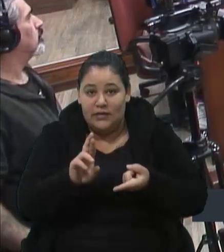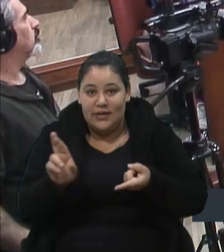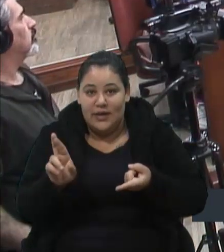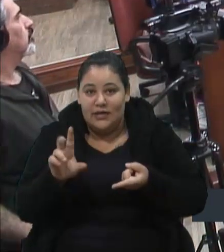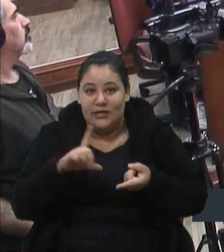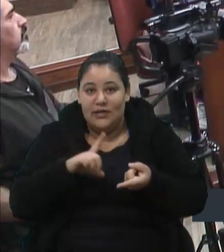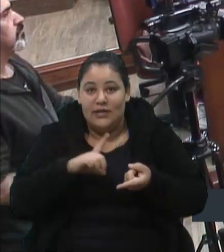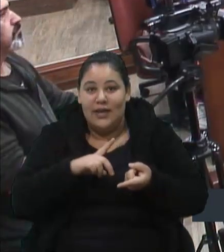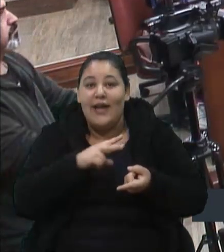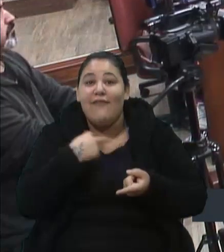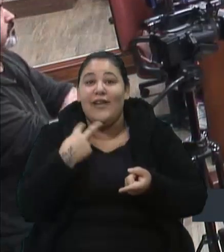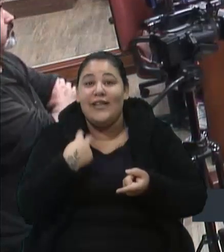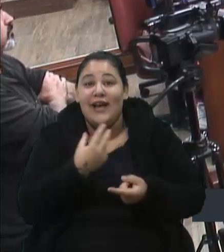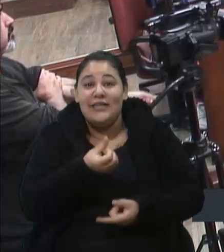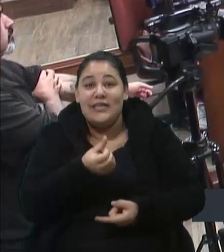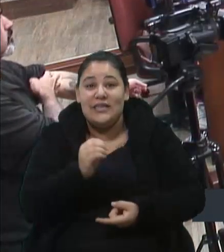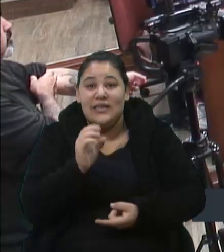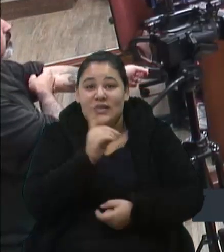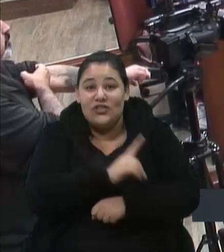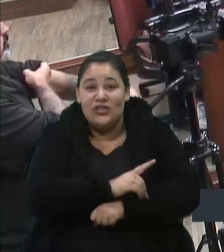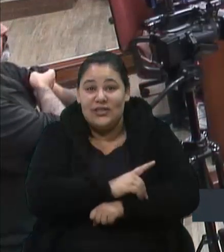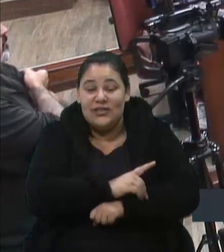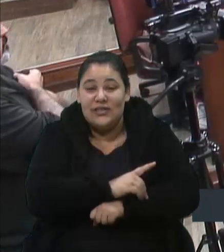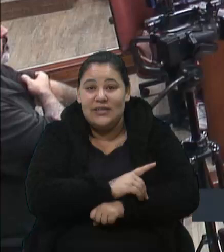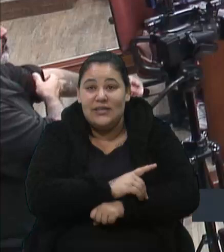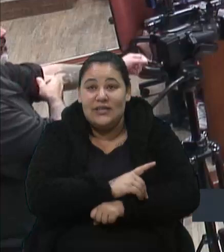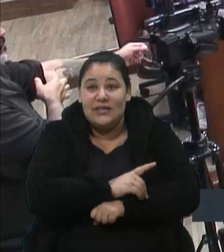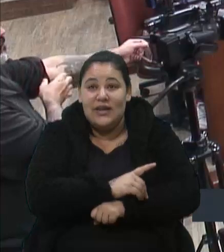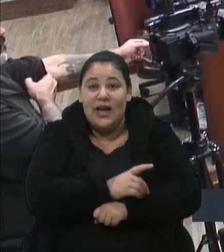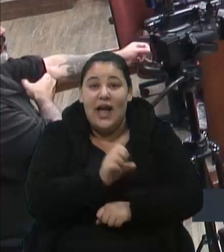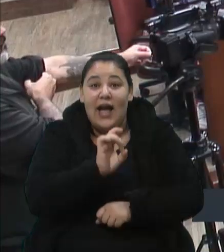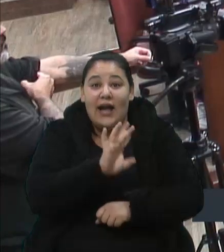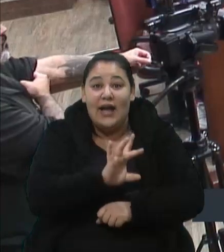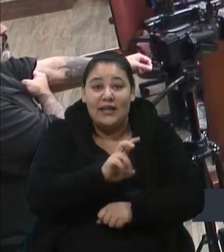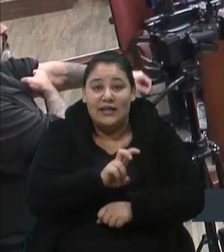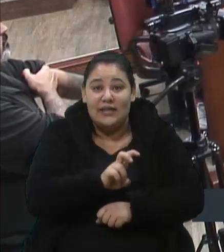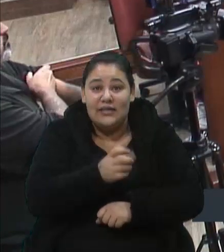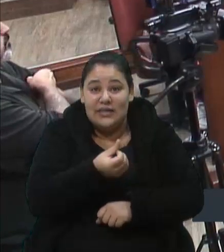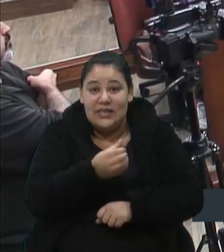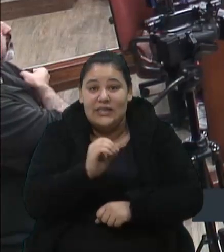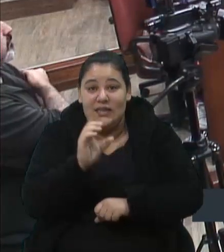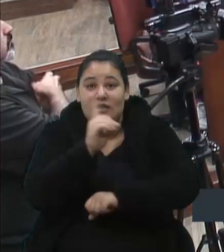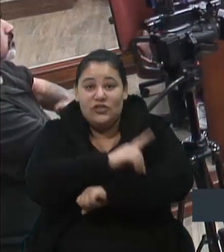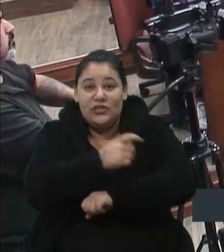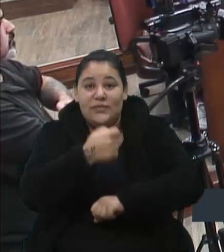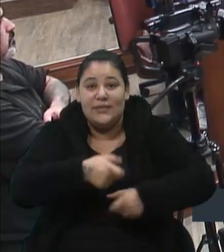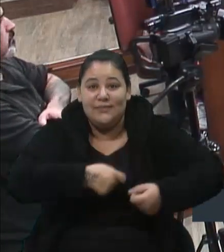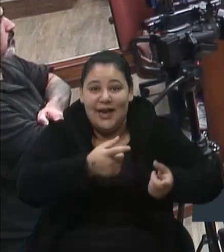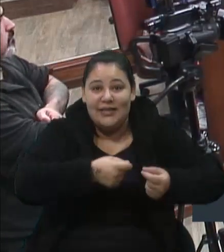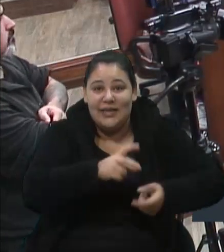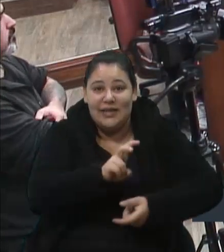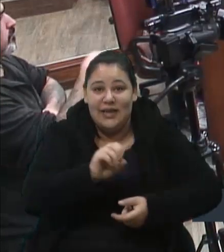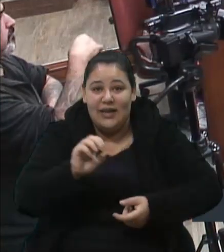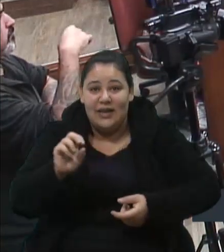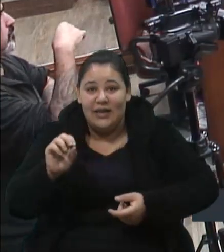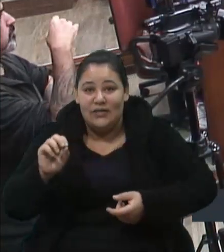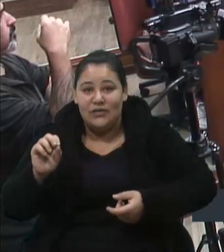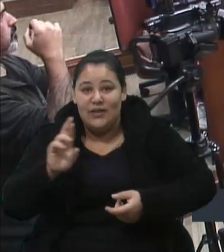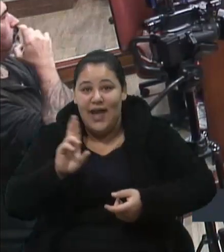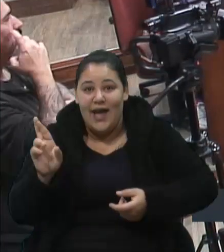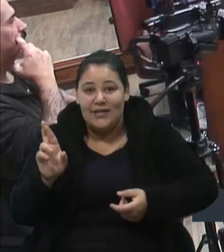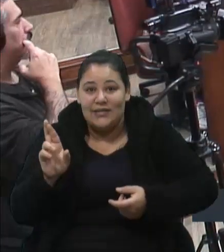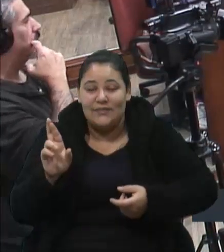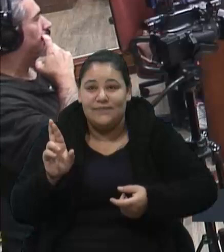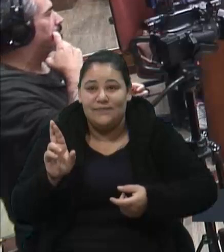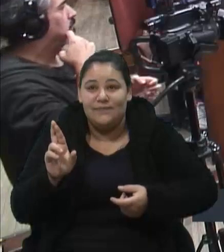dias. Ou seja, a cada 60 dias tem que gastar R$500 para trocar ele, tá? E é a única forma que existe para ti